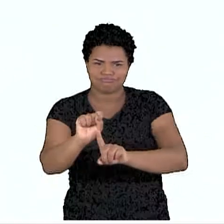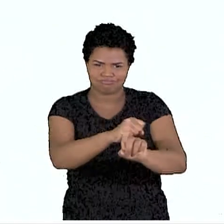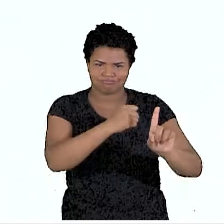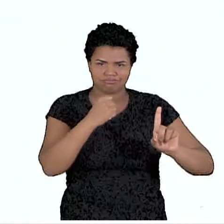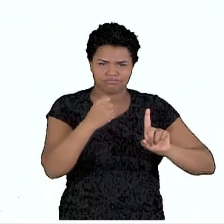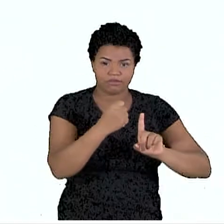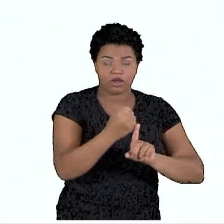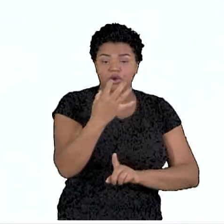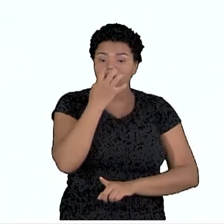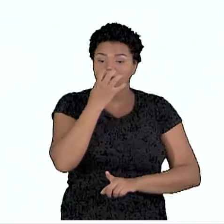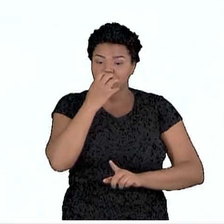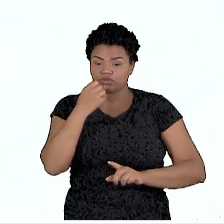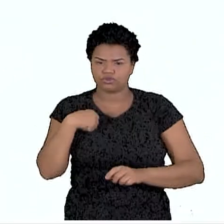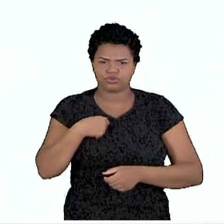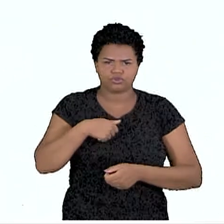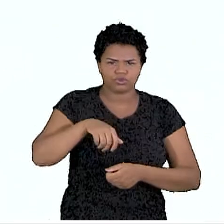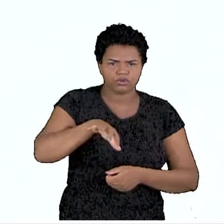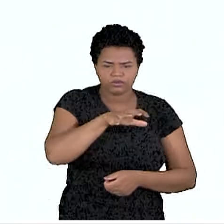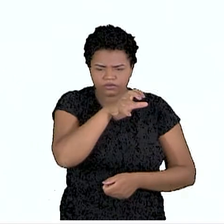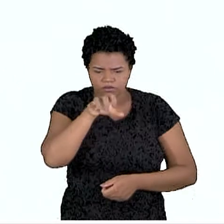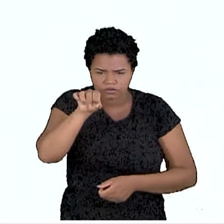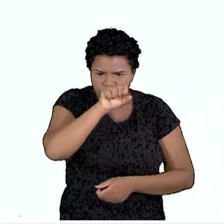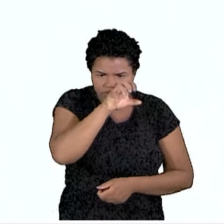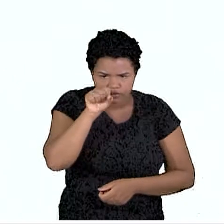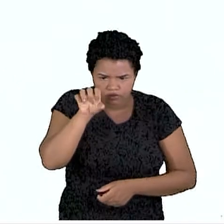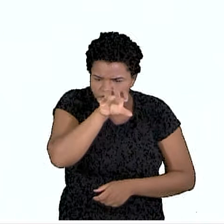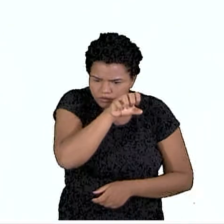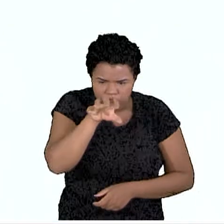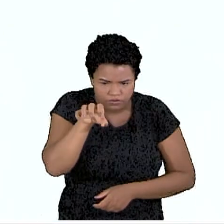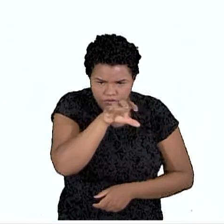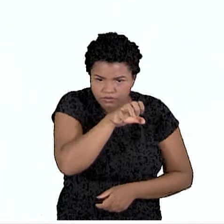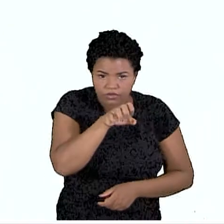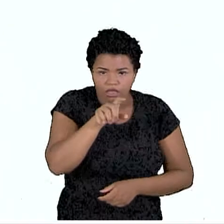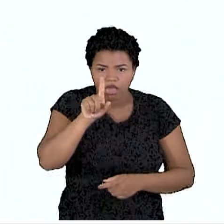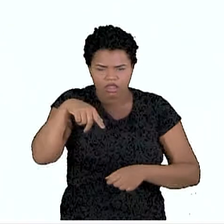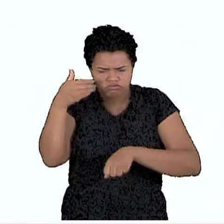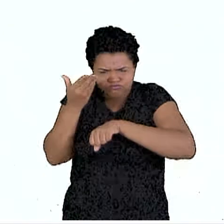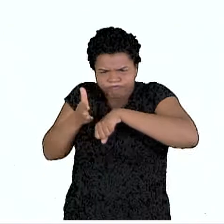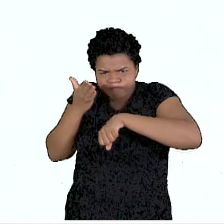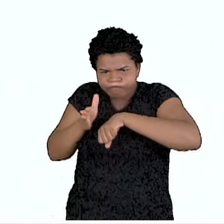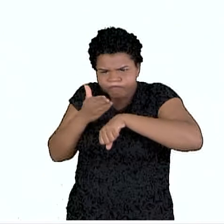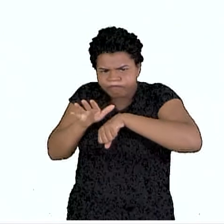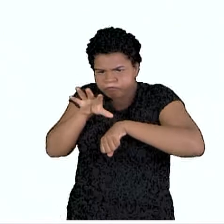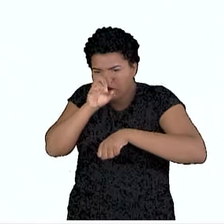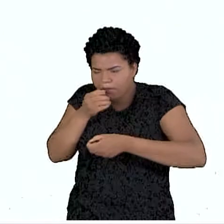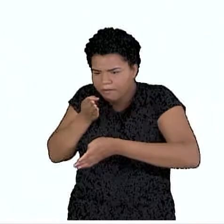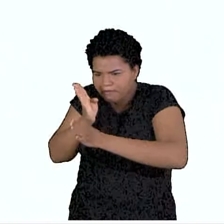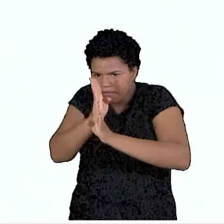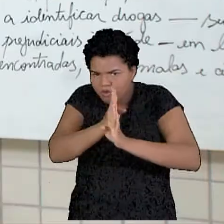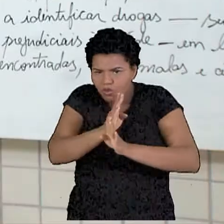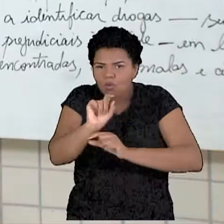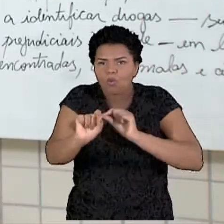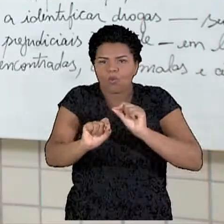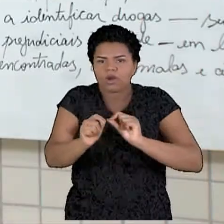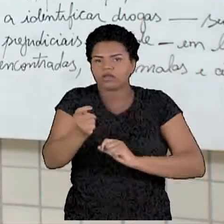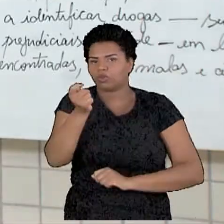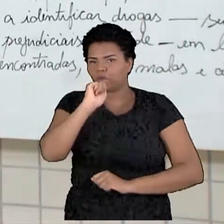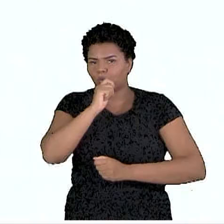cães farejadores, por exemplo, têm seu olfato treinado para identificar o quê?